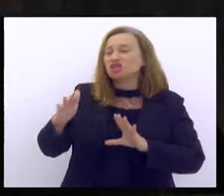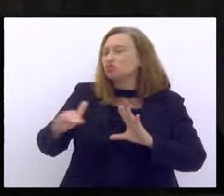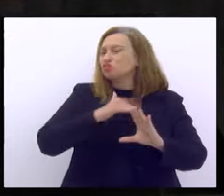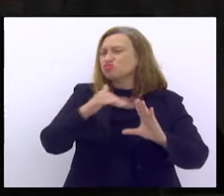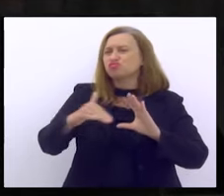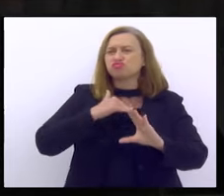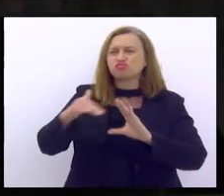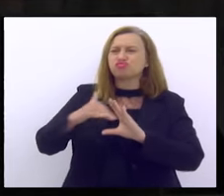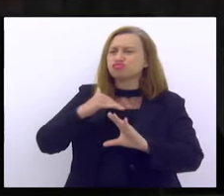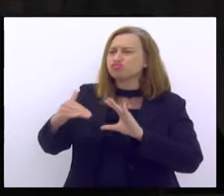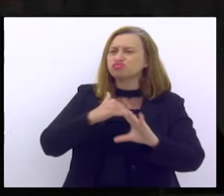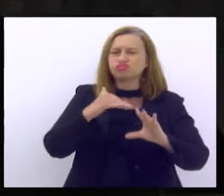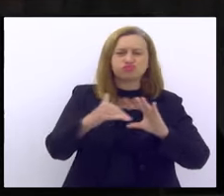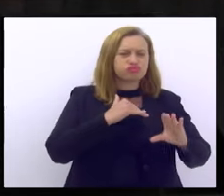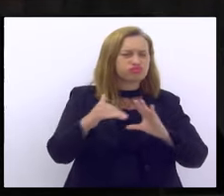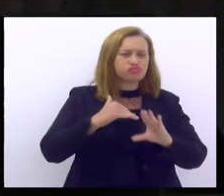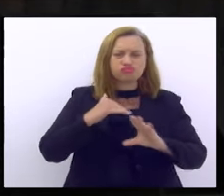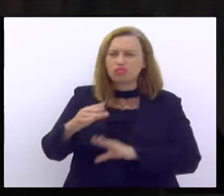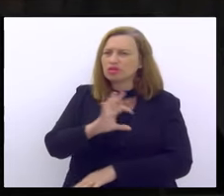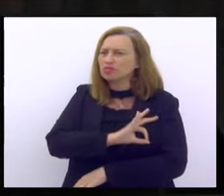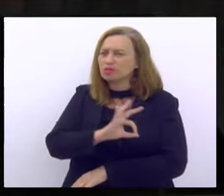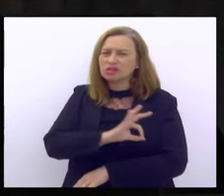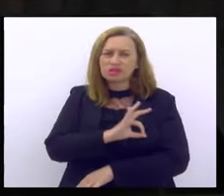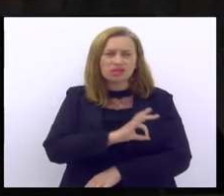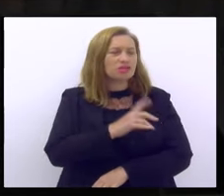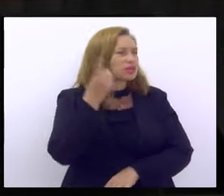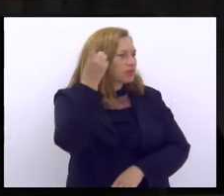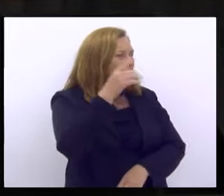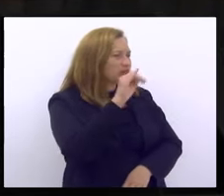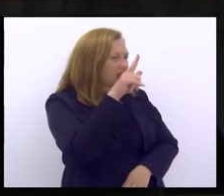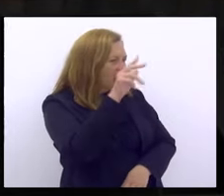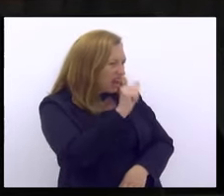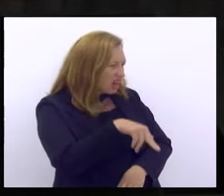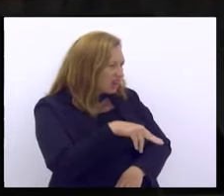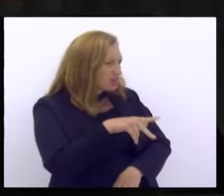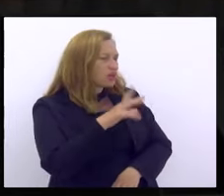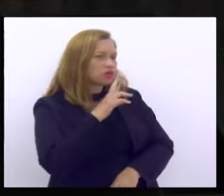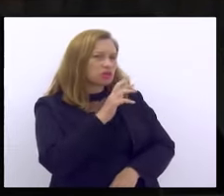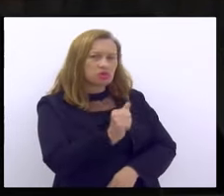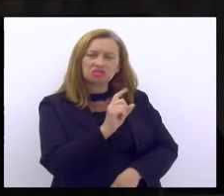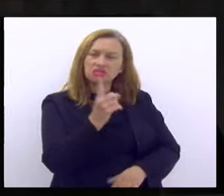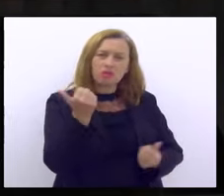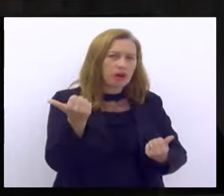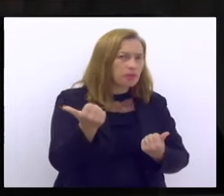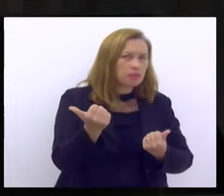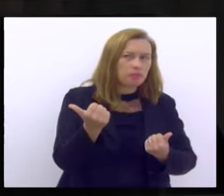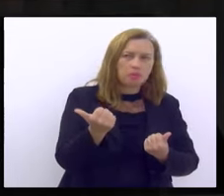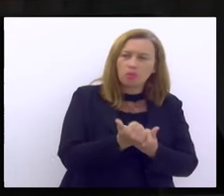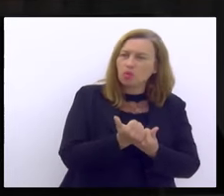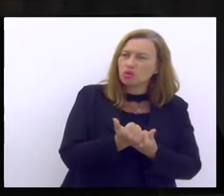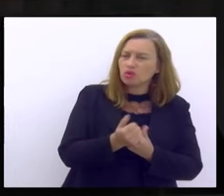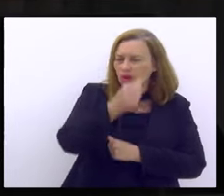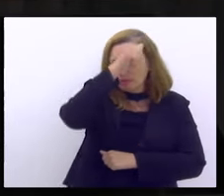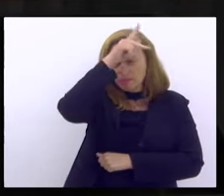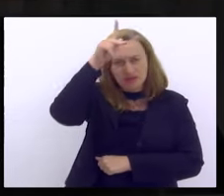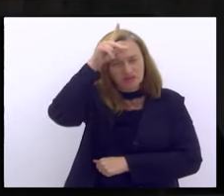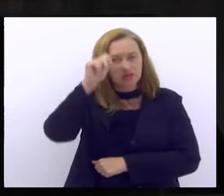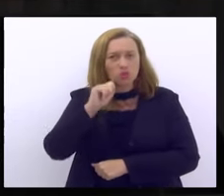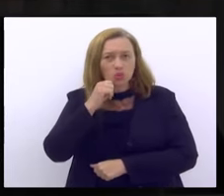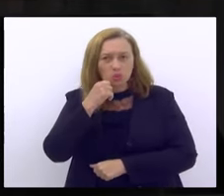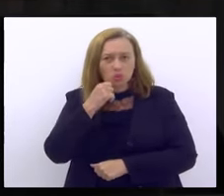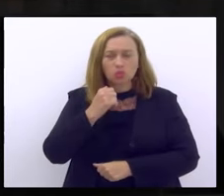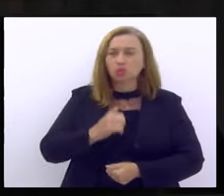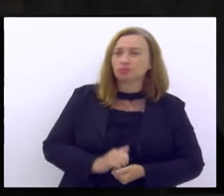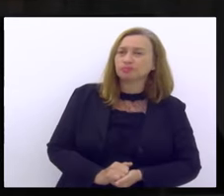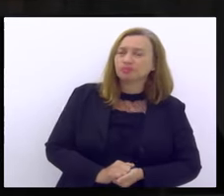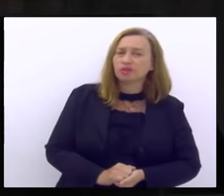mensagens de policiais, deputado Alan, Rodrigo Amorim, que estão nos apoiando, que não aceitam e não se curvam ao sistema, não aceitam e